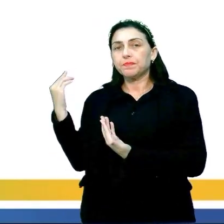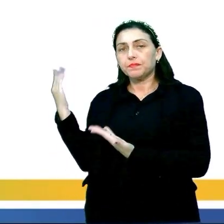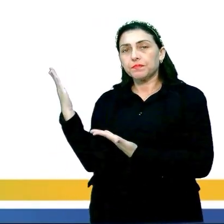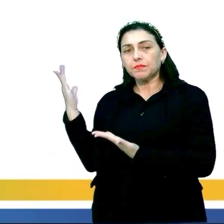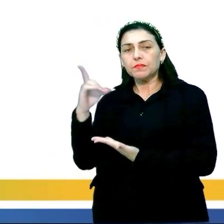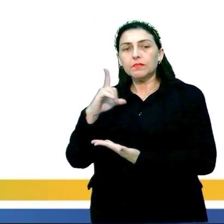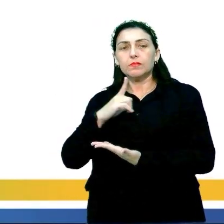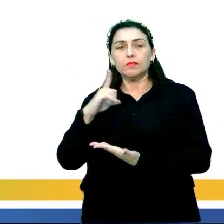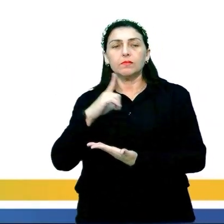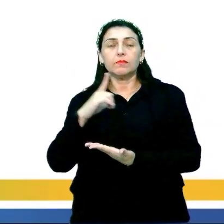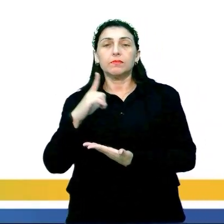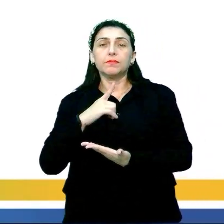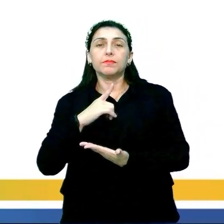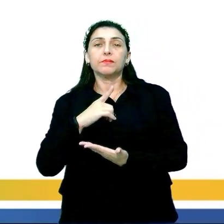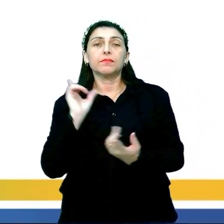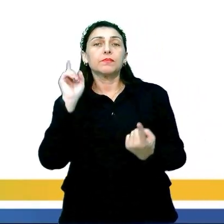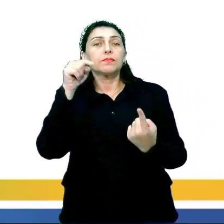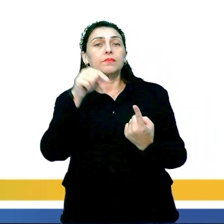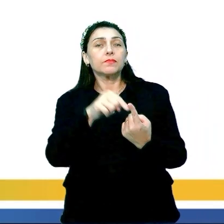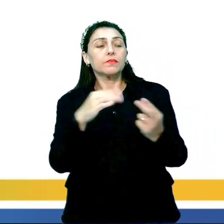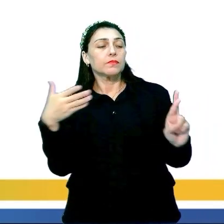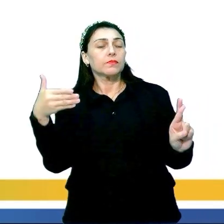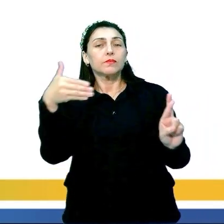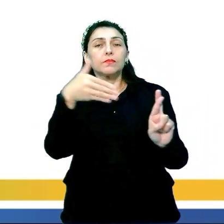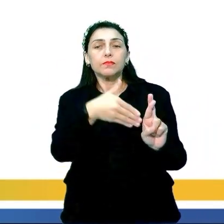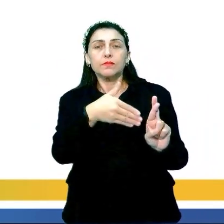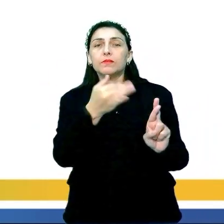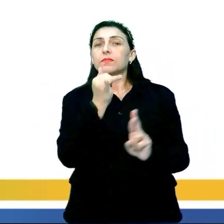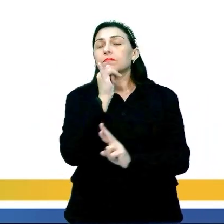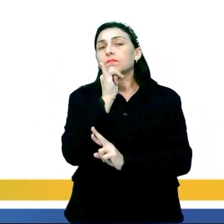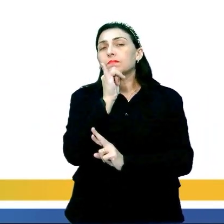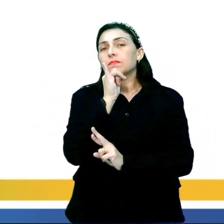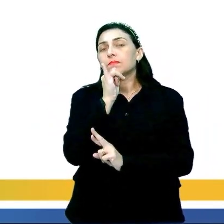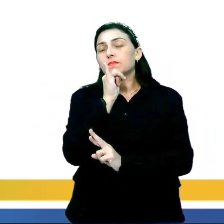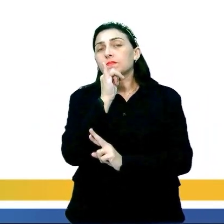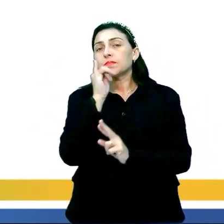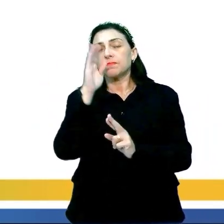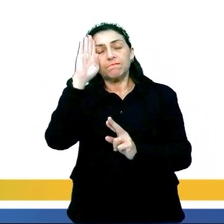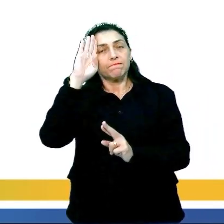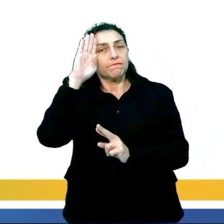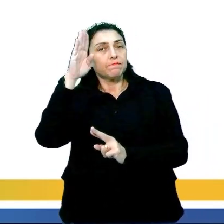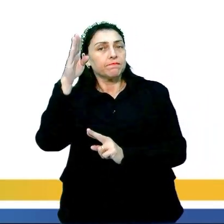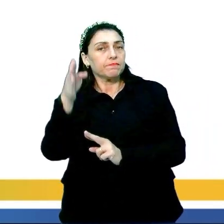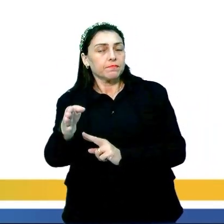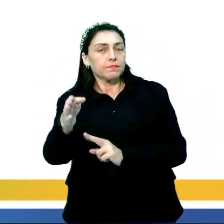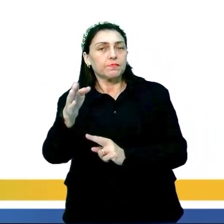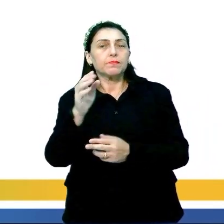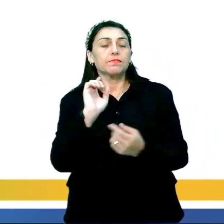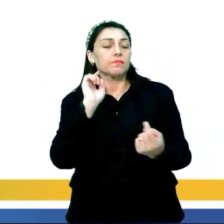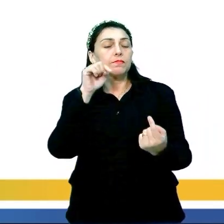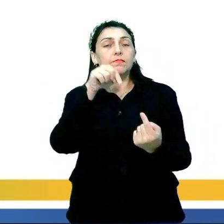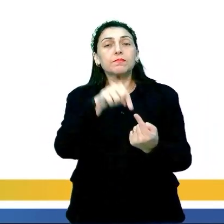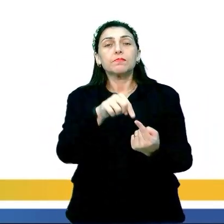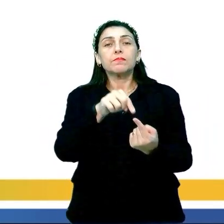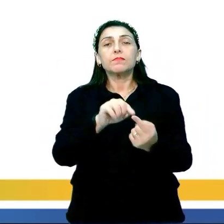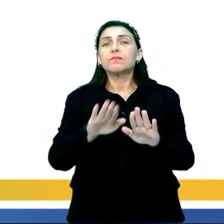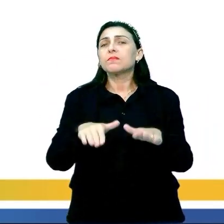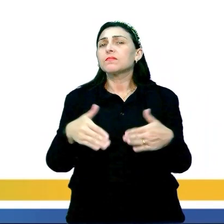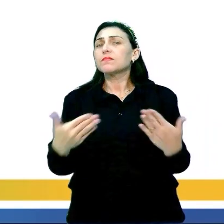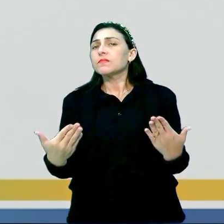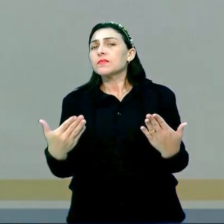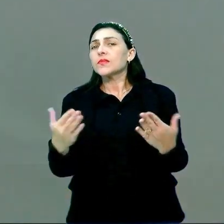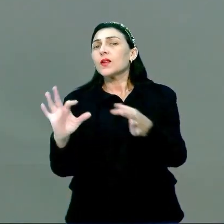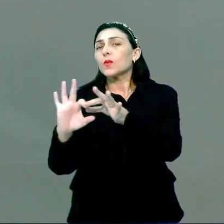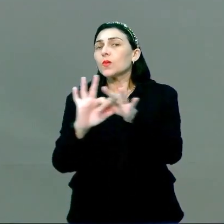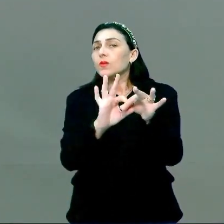aqui a função referencial. Na função referencial, por exemplo, o principal objetivo dessa função